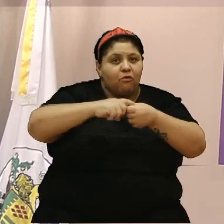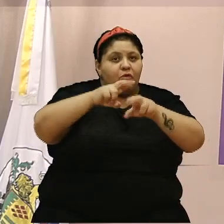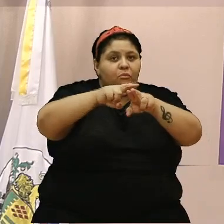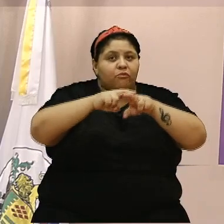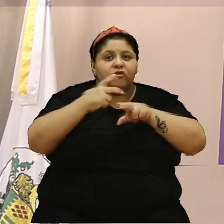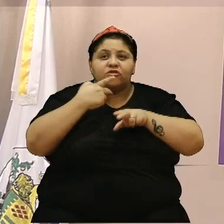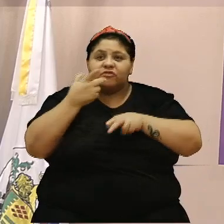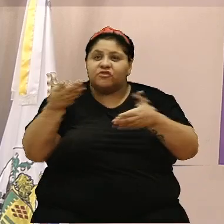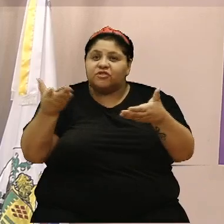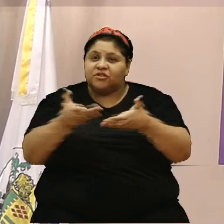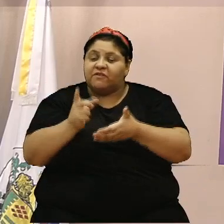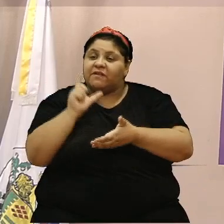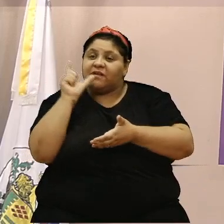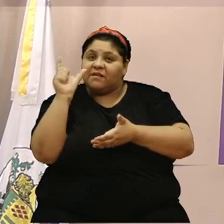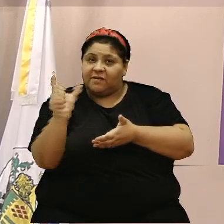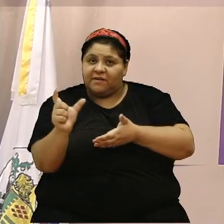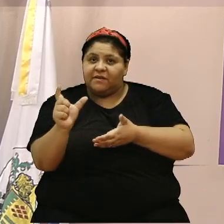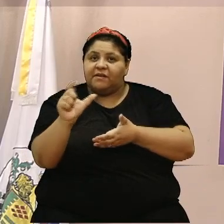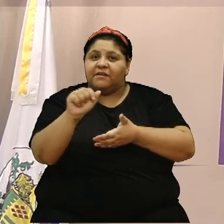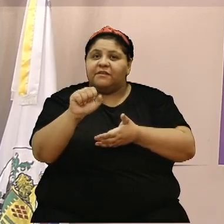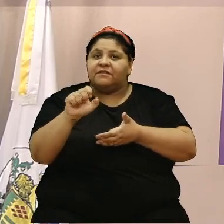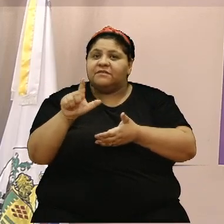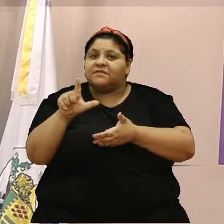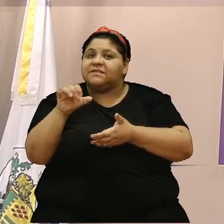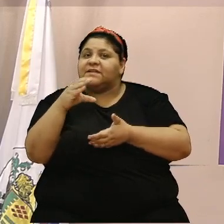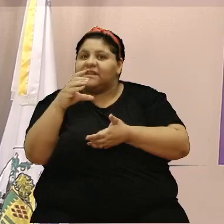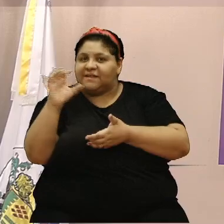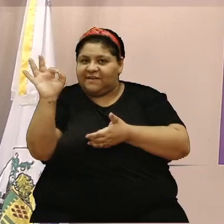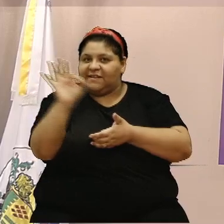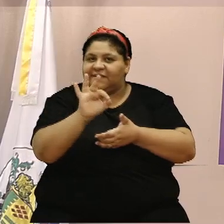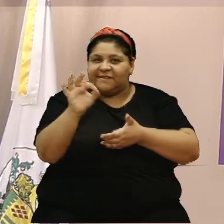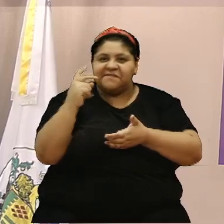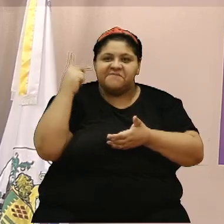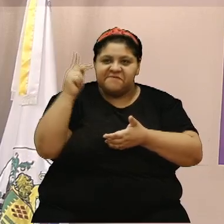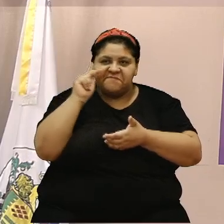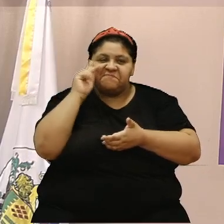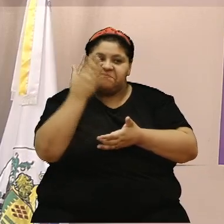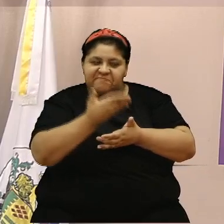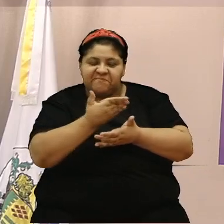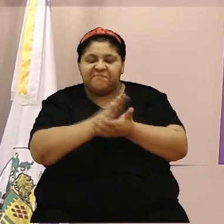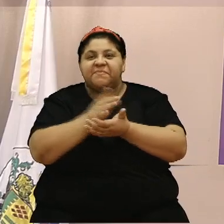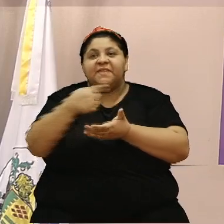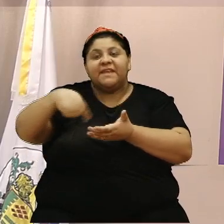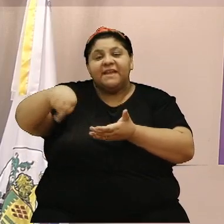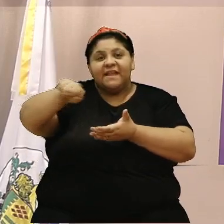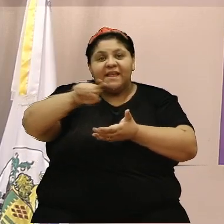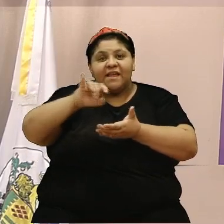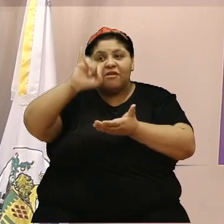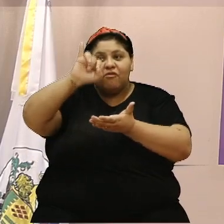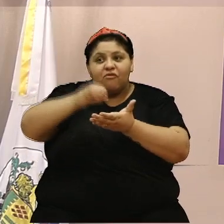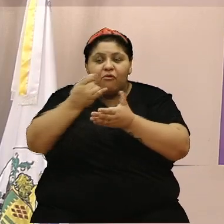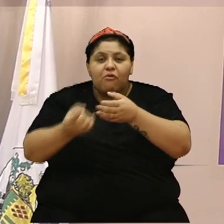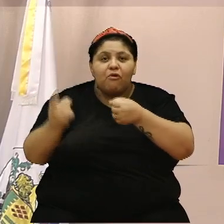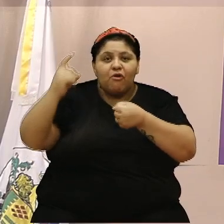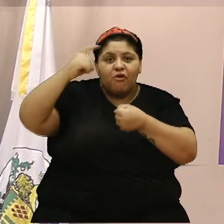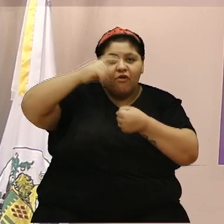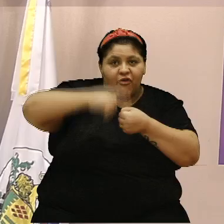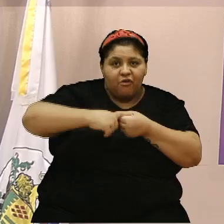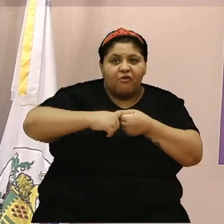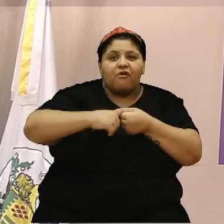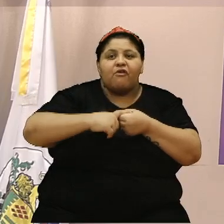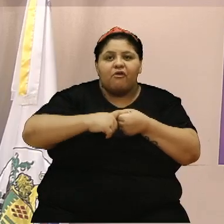gente já falou dessa palavra hoje aqui, Selic, taxa Selic, né, vereador Cláudio? Se a gente tiver imposto a restituir, se a gente